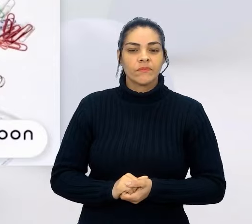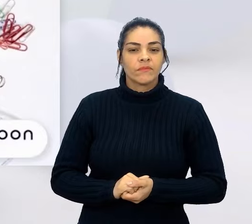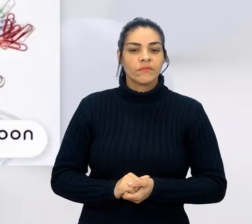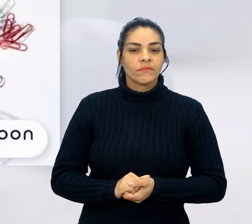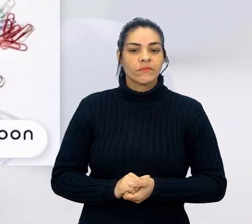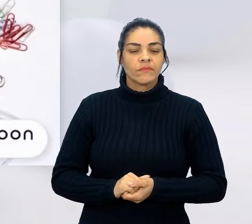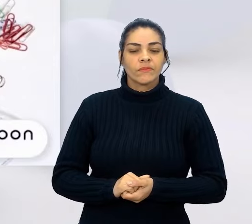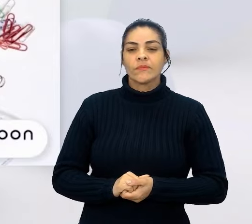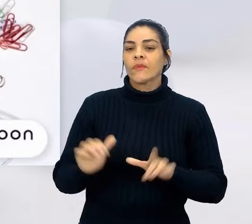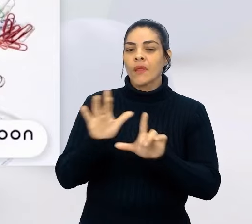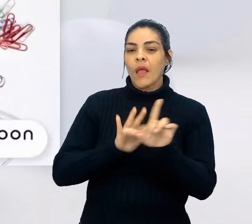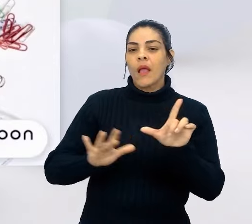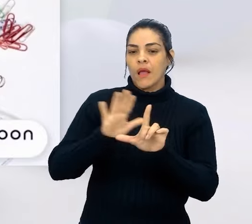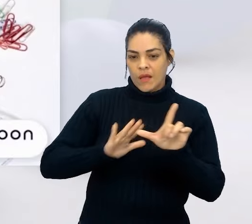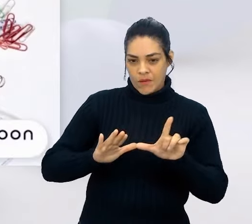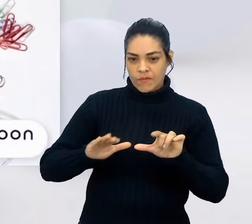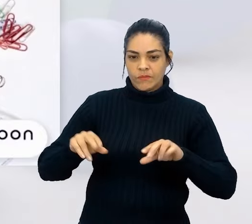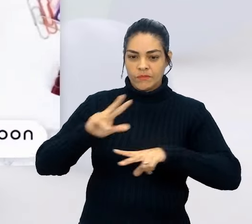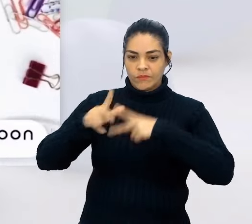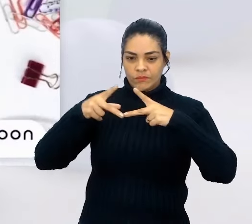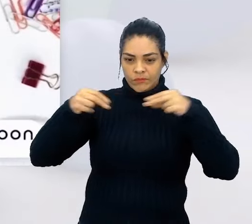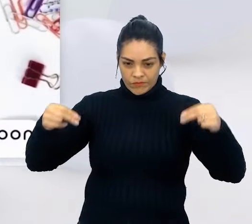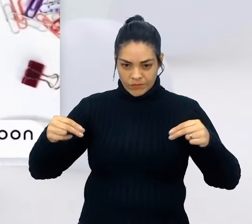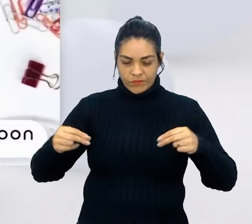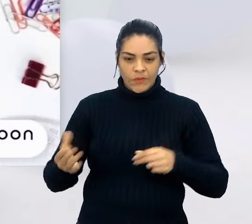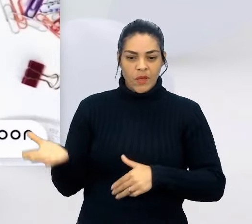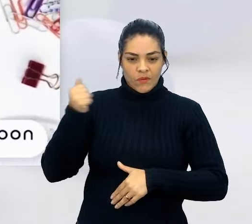Imagem de uma caixa de presente pequena, escrito: vamos.